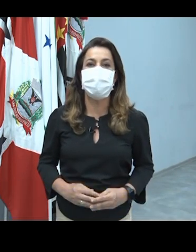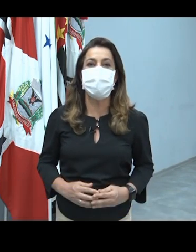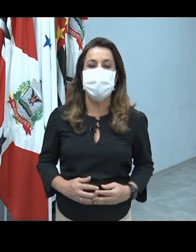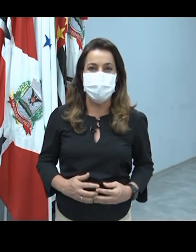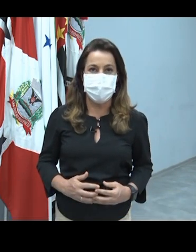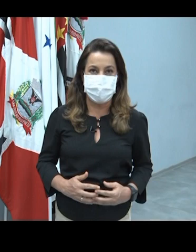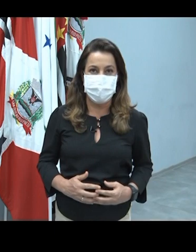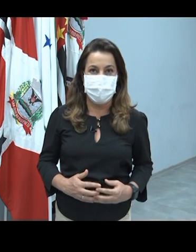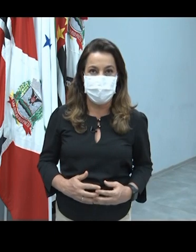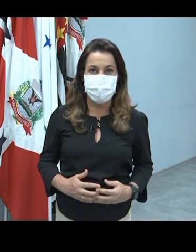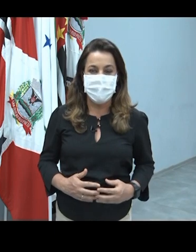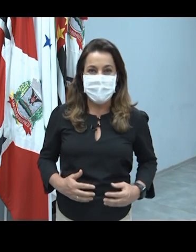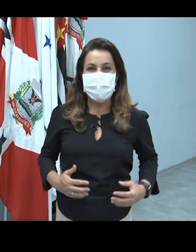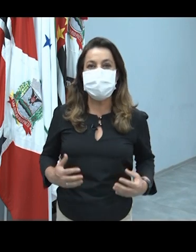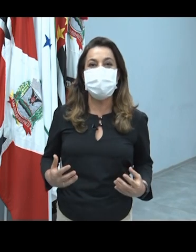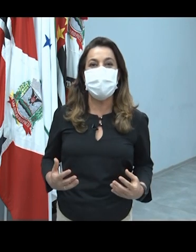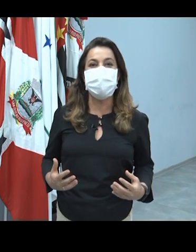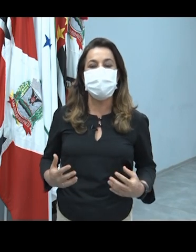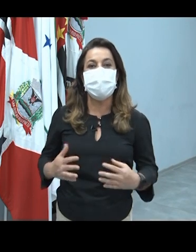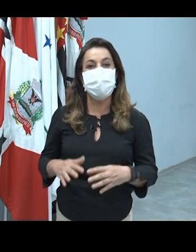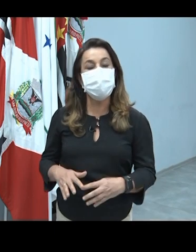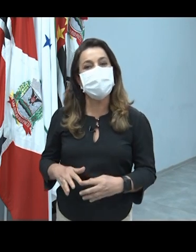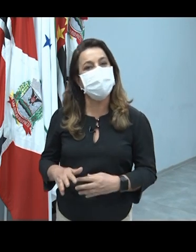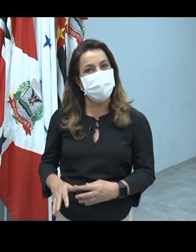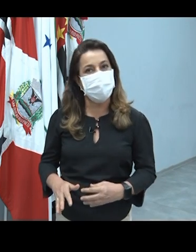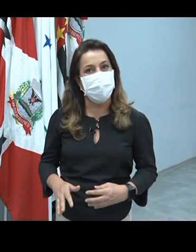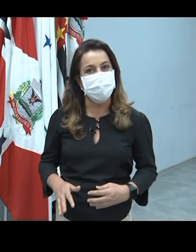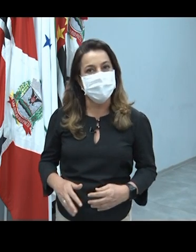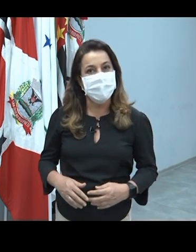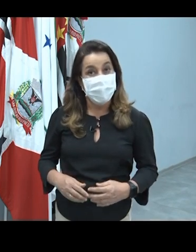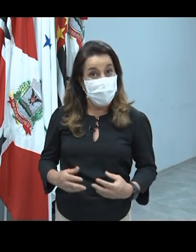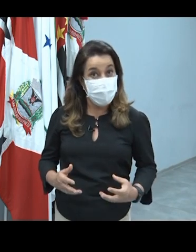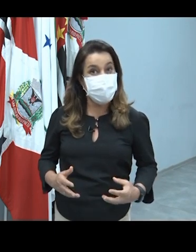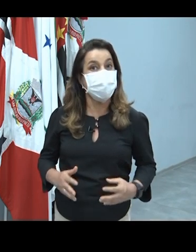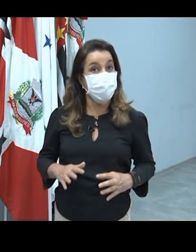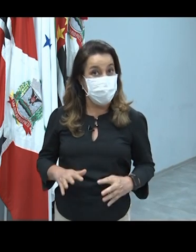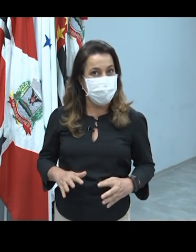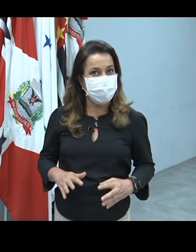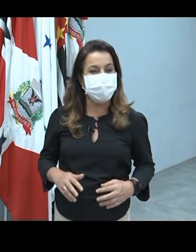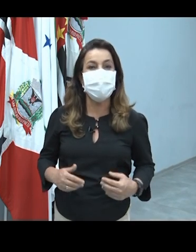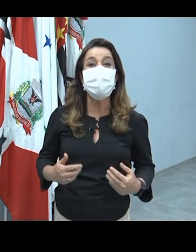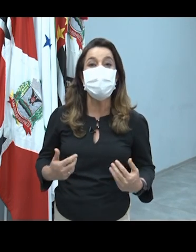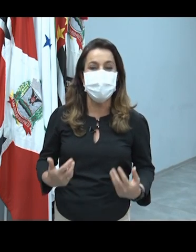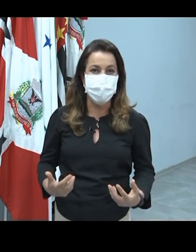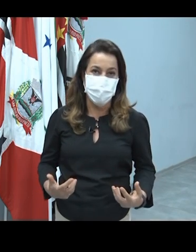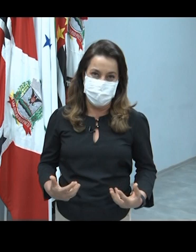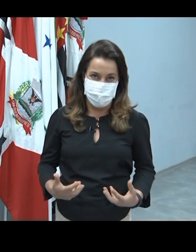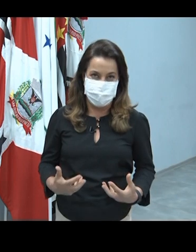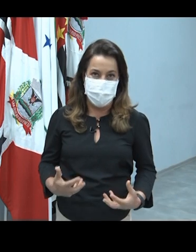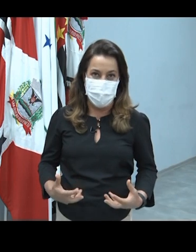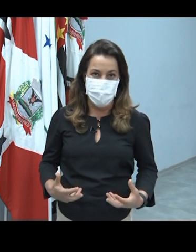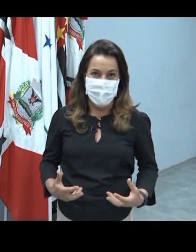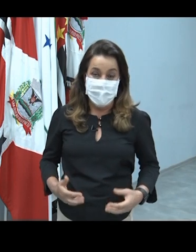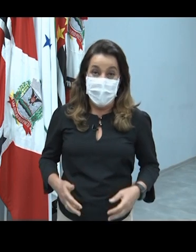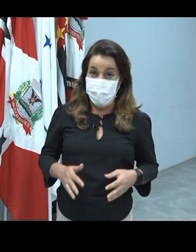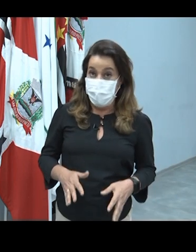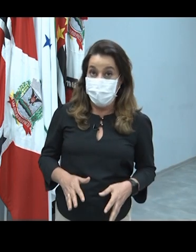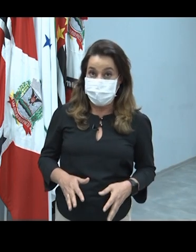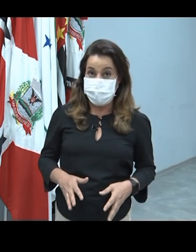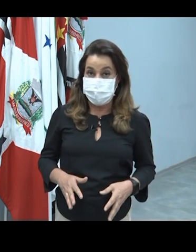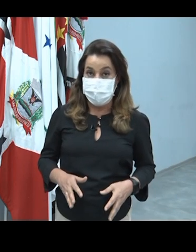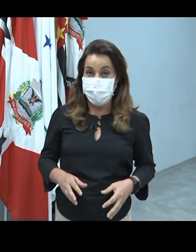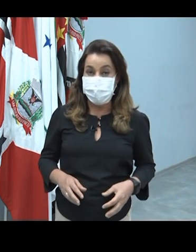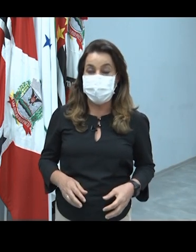como diz o hino da cidade, das sementes da luta e trabalho. É isso, o Rio Preto tem um hino oficial. É